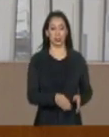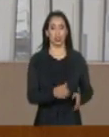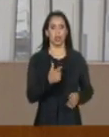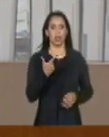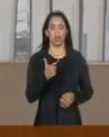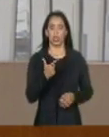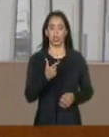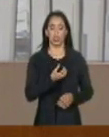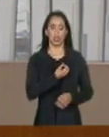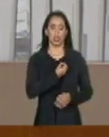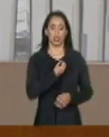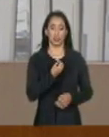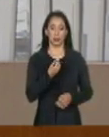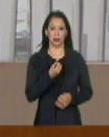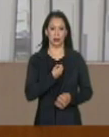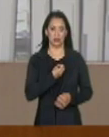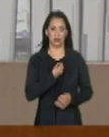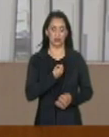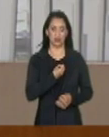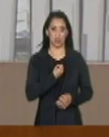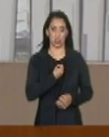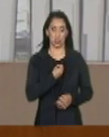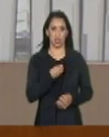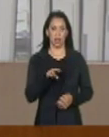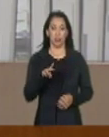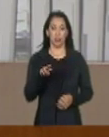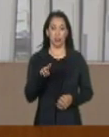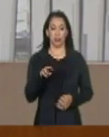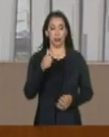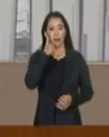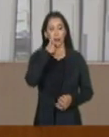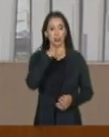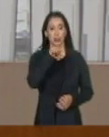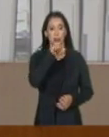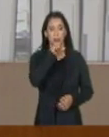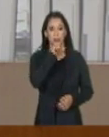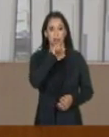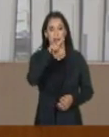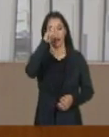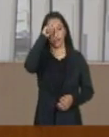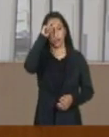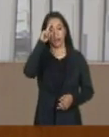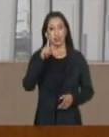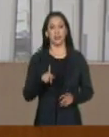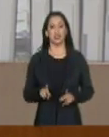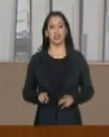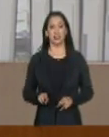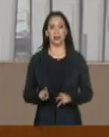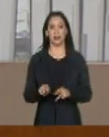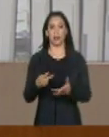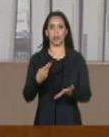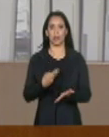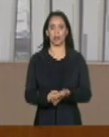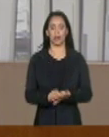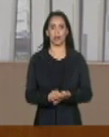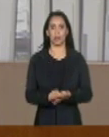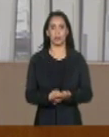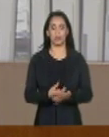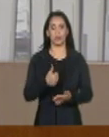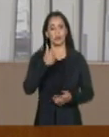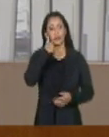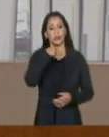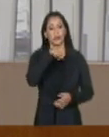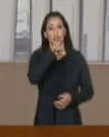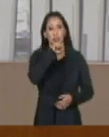mãe, que já estava internada em Santa Maria, tratando um câncer. Minha filha aprendeu tudo